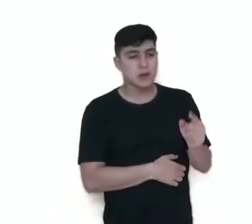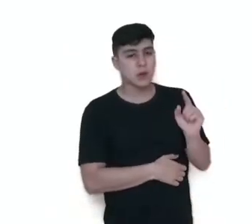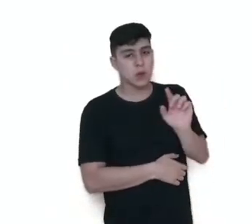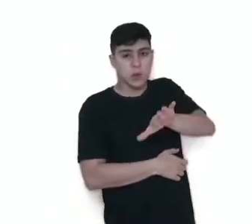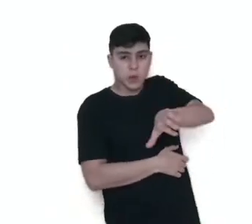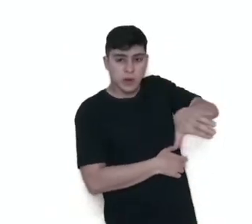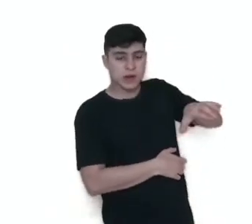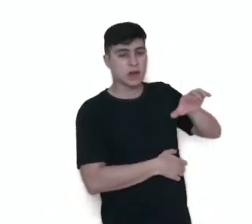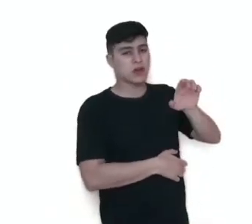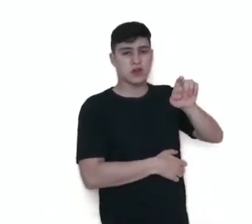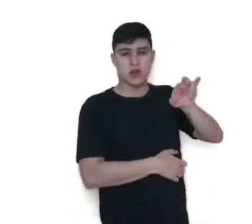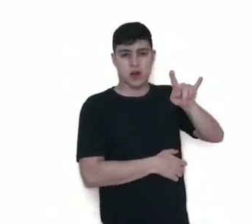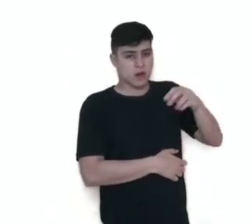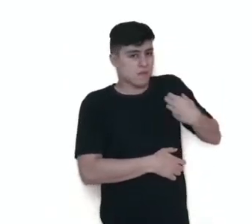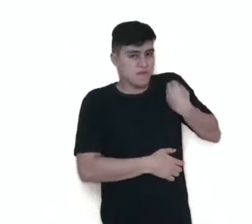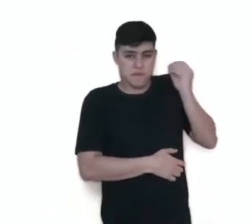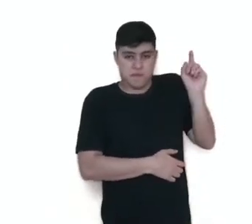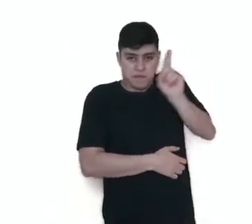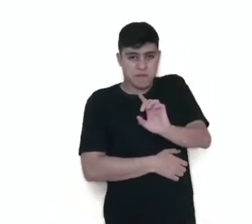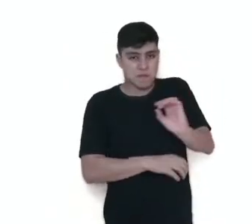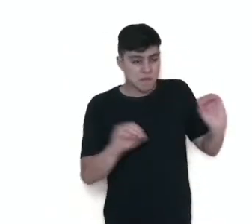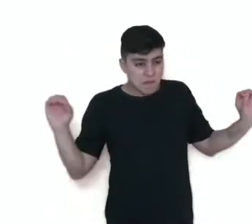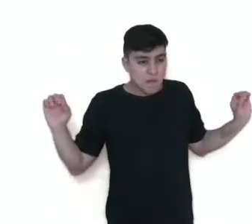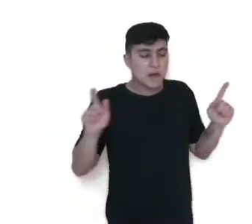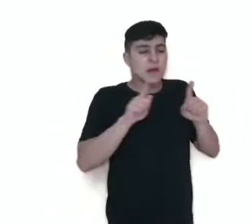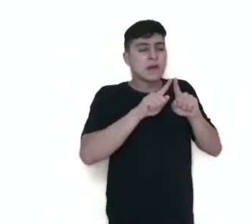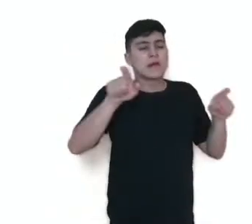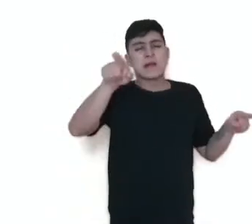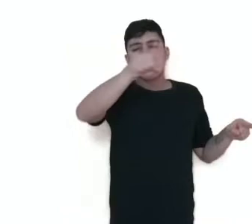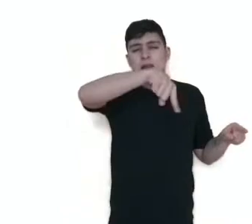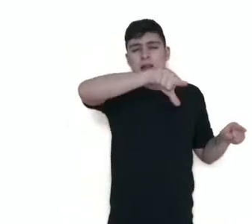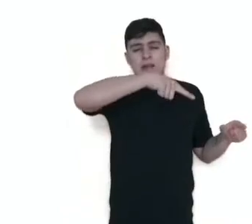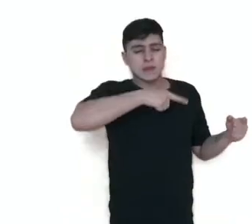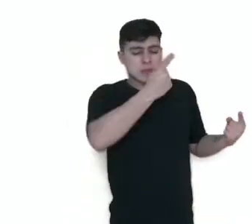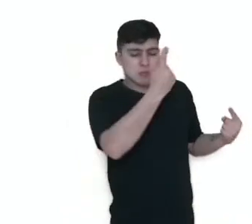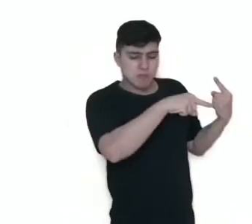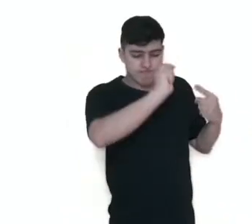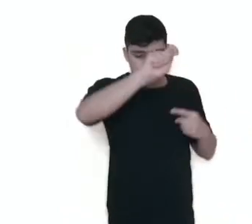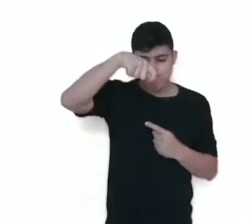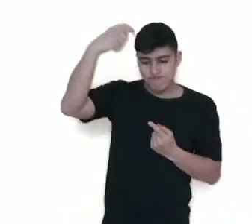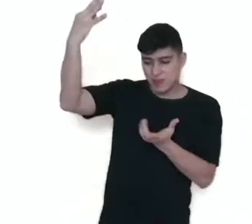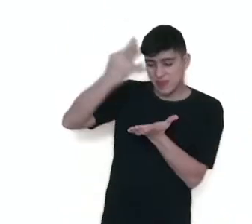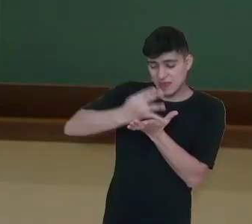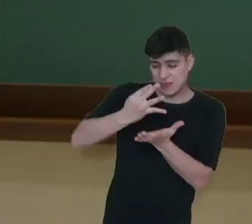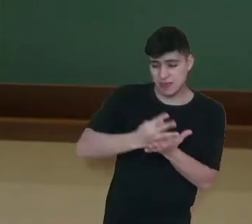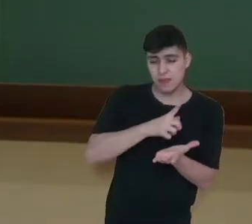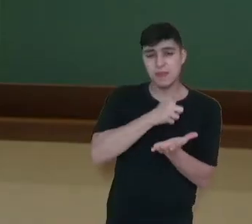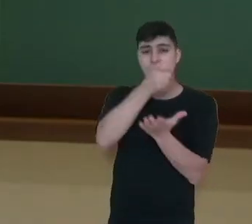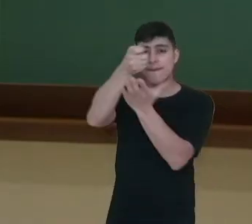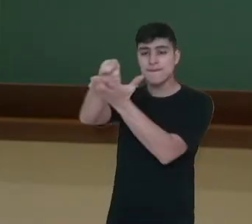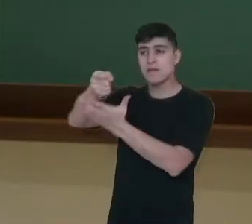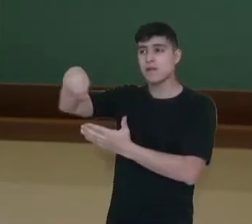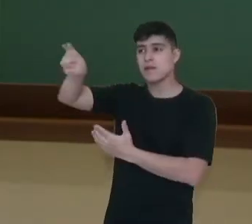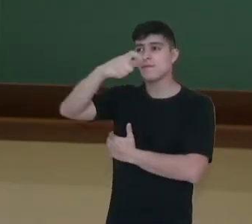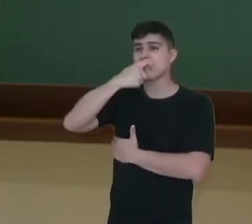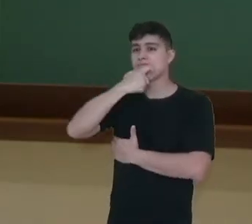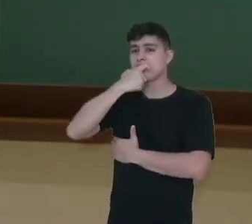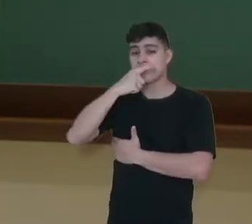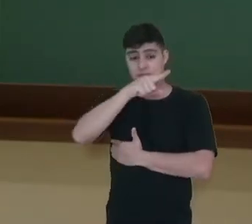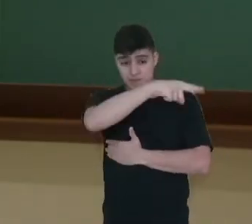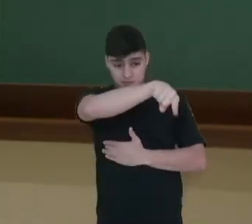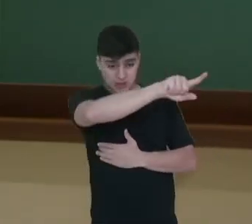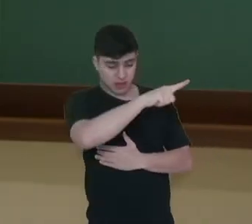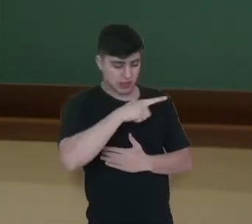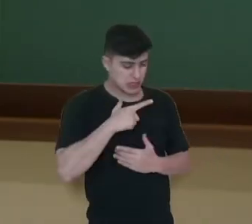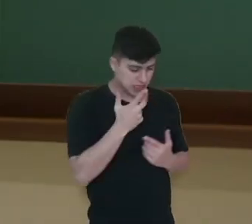líder da Geórgia não estava presente, né, mas eles estão debatendo sobre as taxações impostas pelos ingleses. O que eles